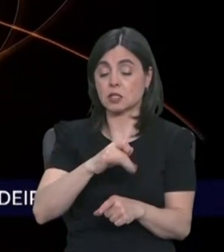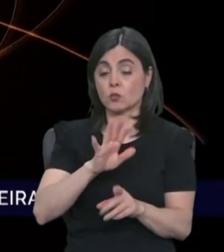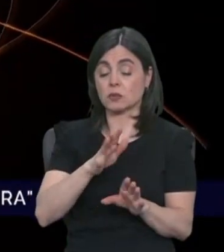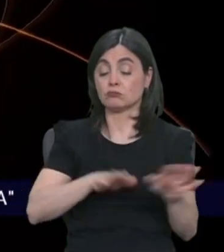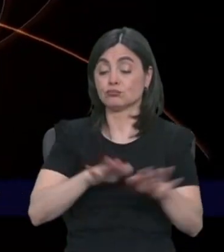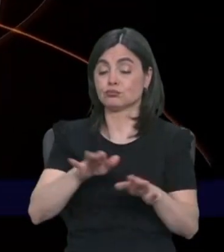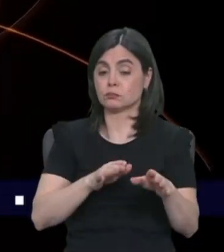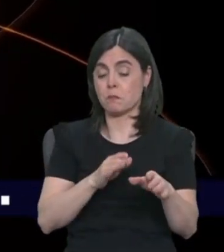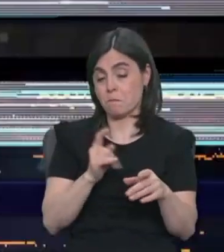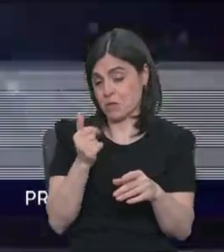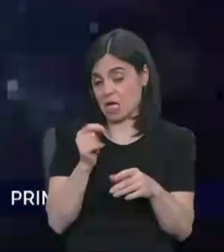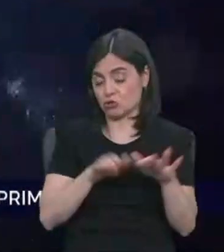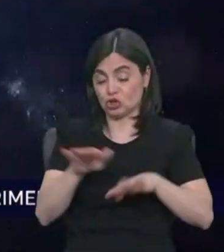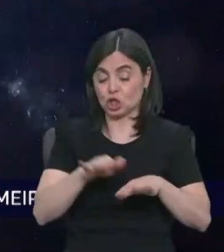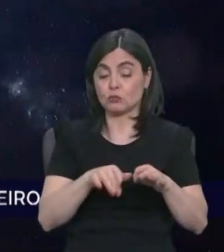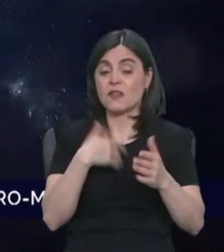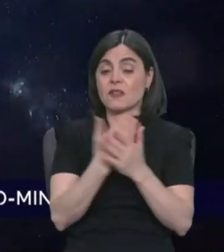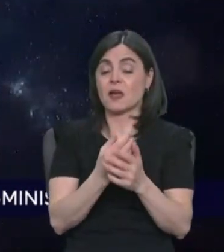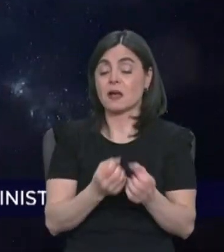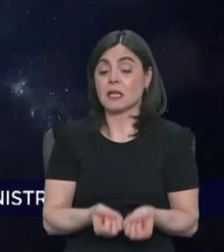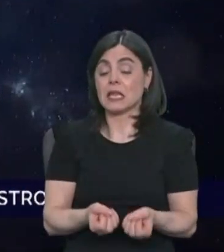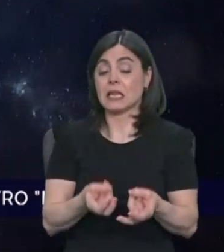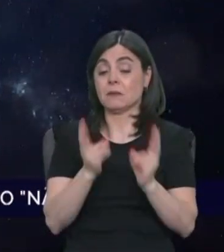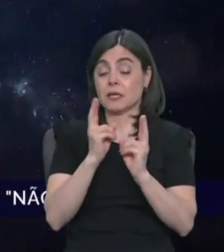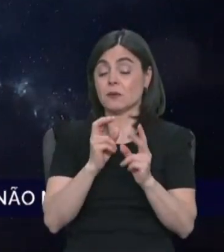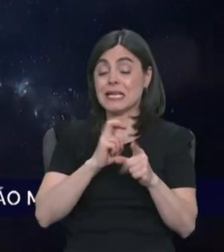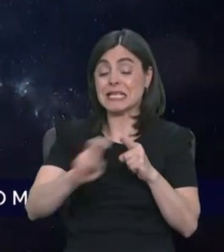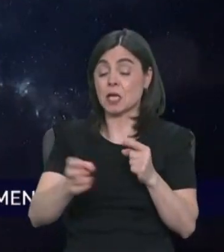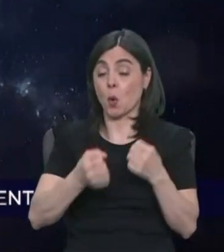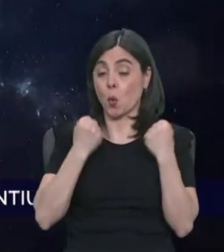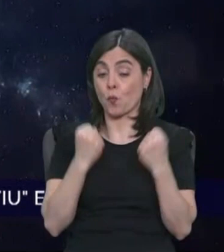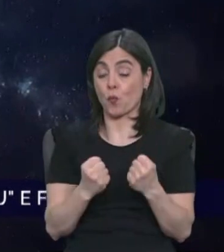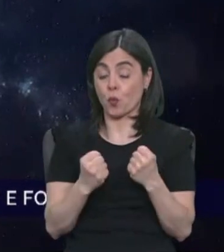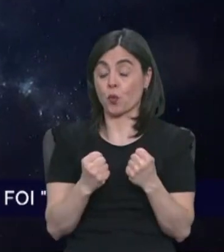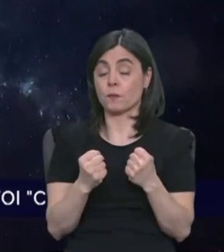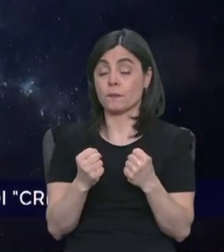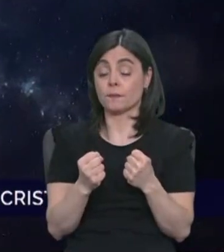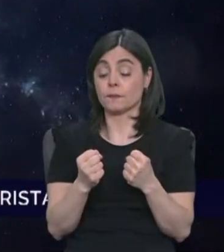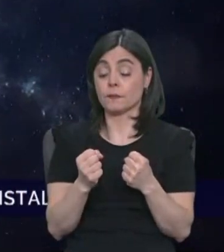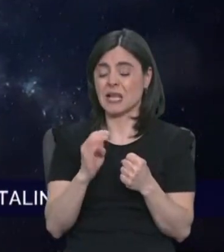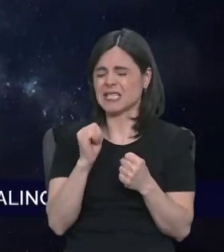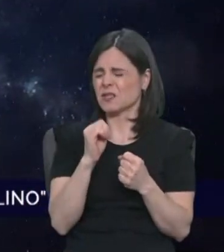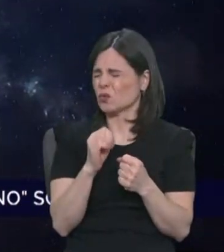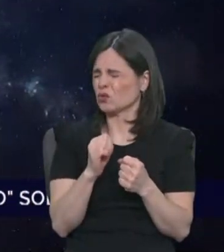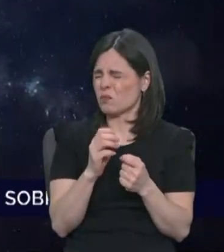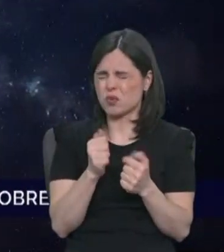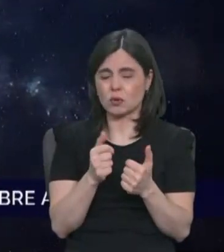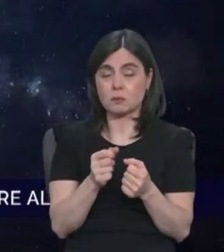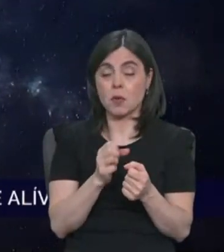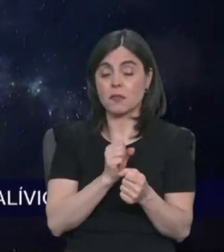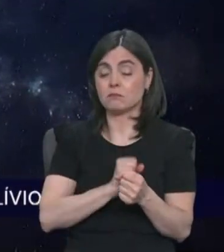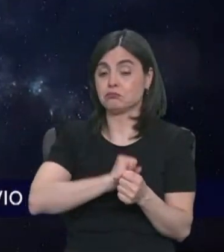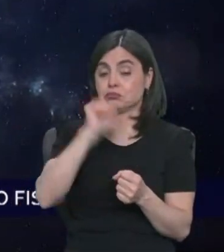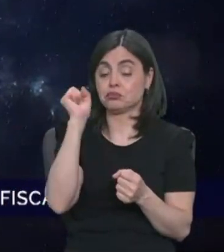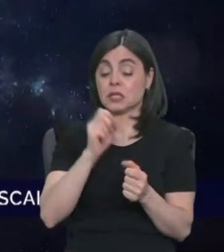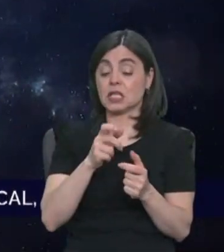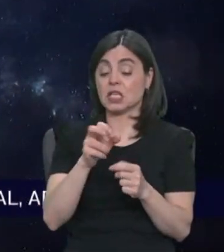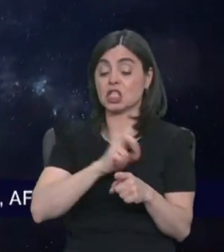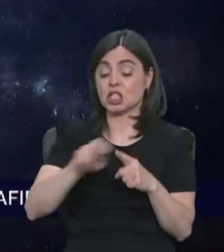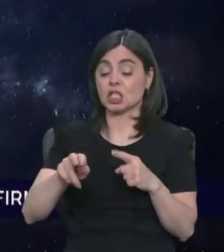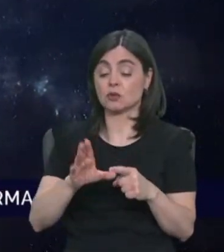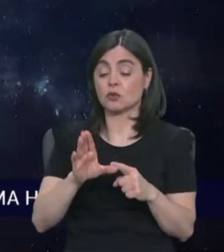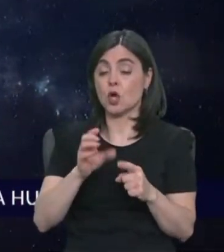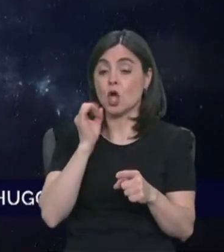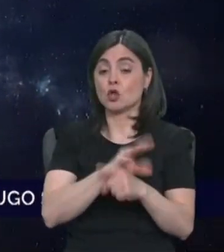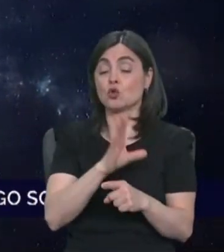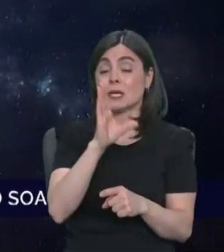à superfície, emitem energias colossais. Colossais. Em frações de segundo, podem emitir mais energia do que o Sol em 10 mil